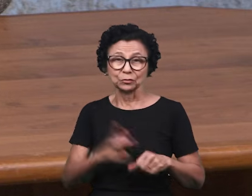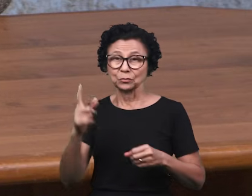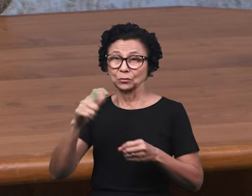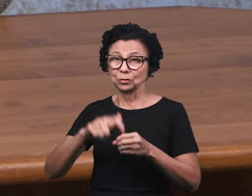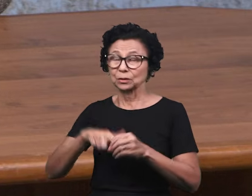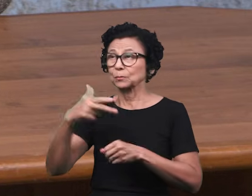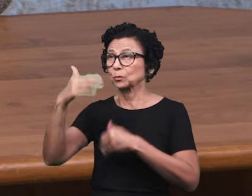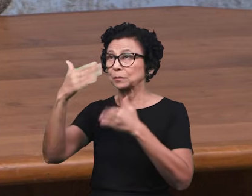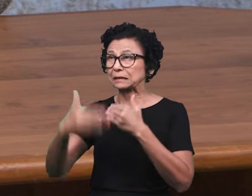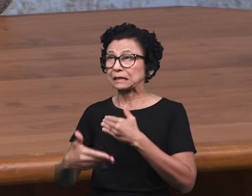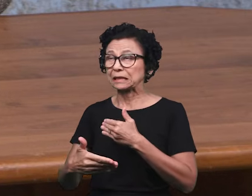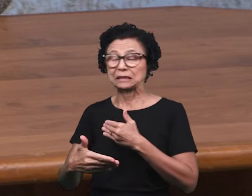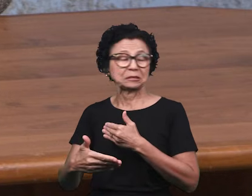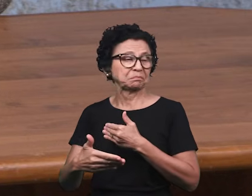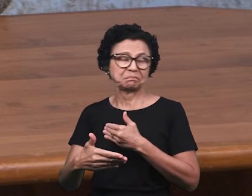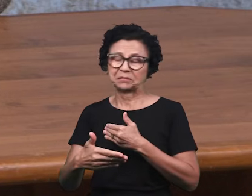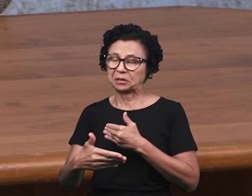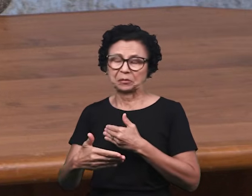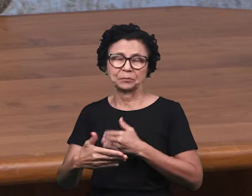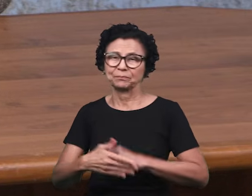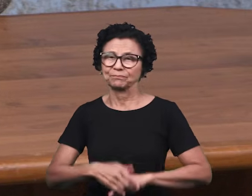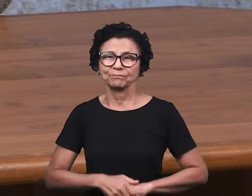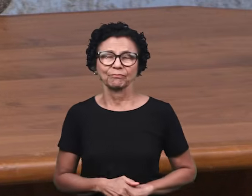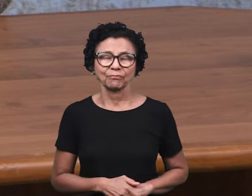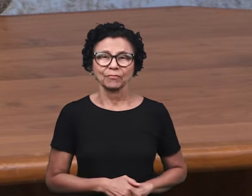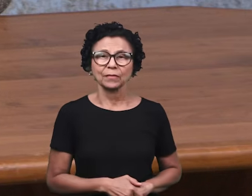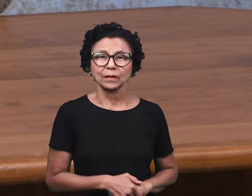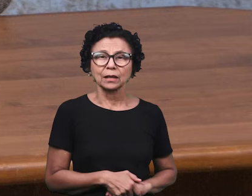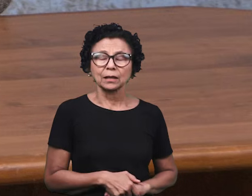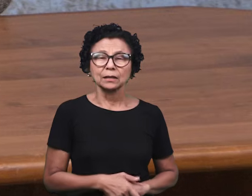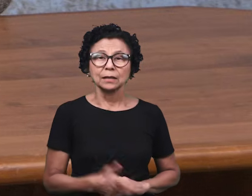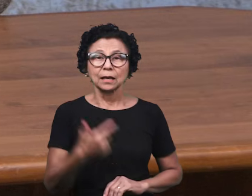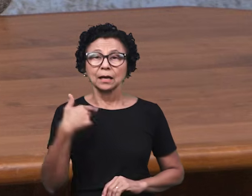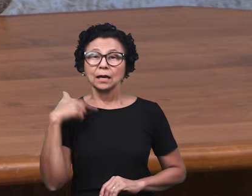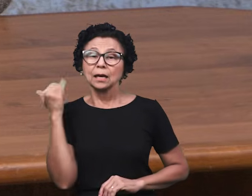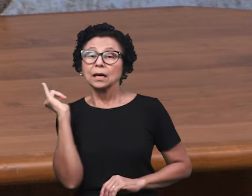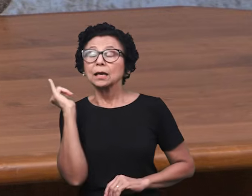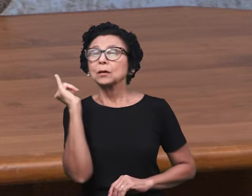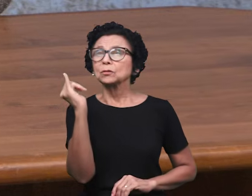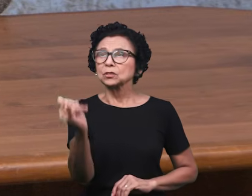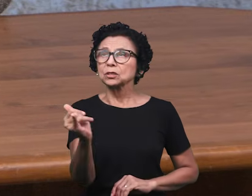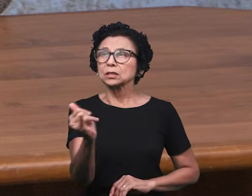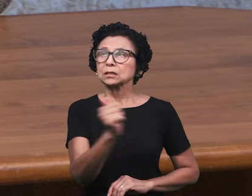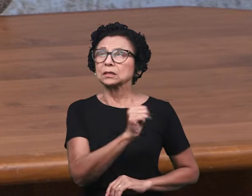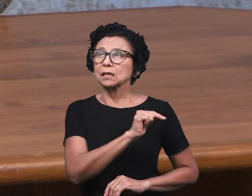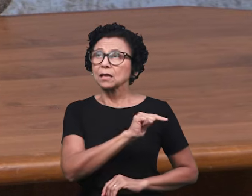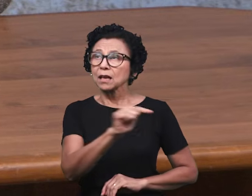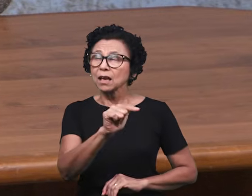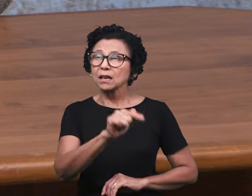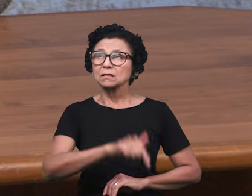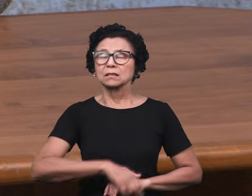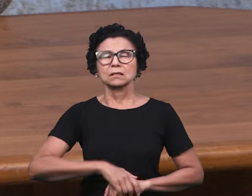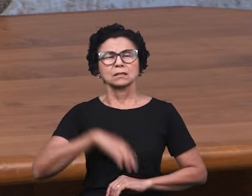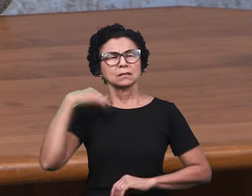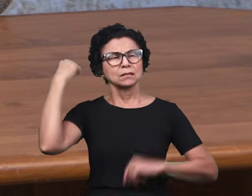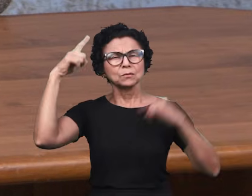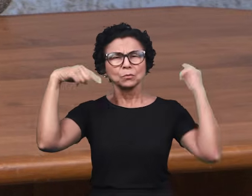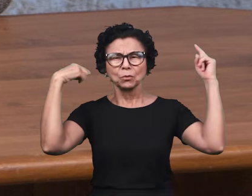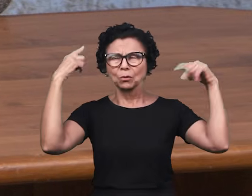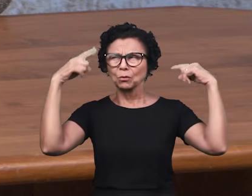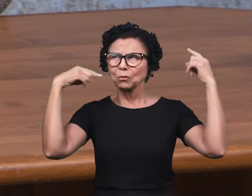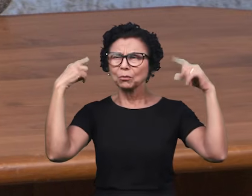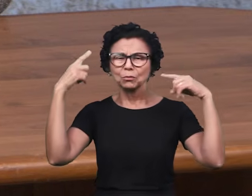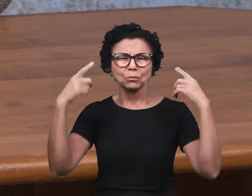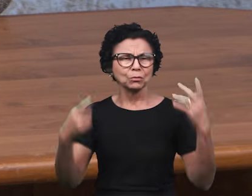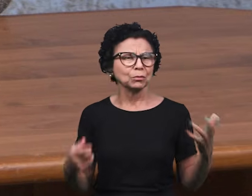Eu, porém, disse, deveras estes são uns pobres, são loucos, pois